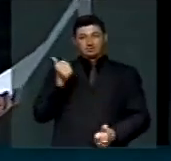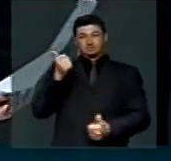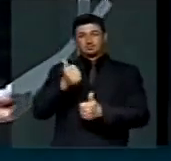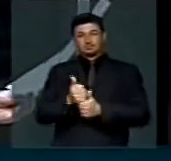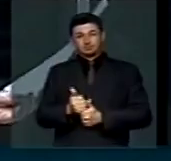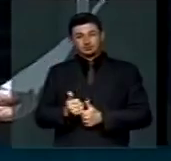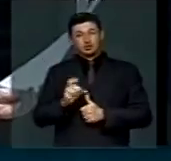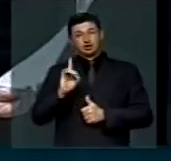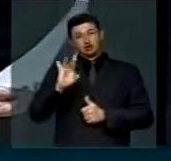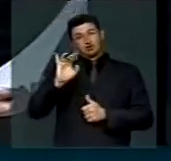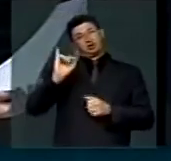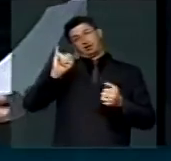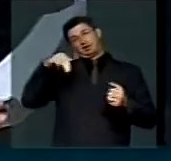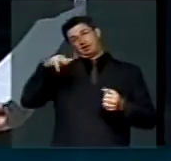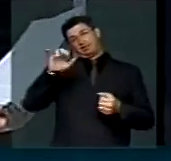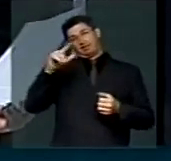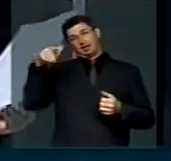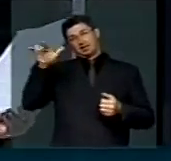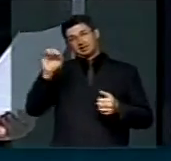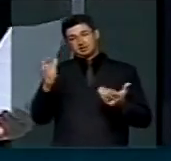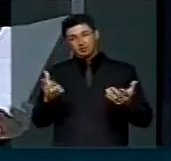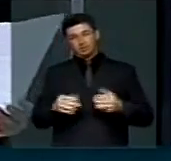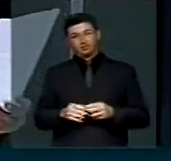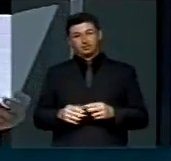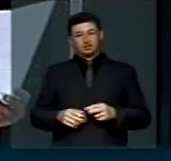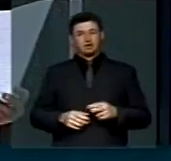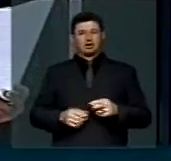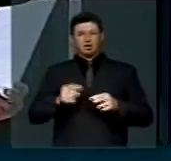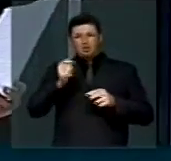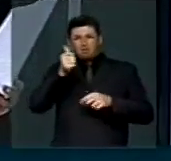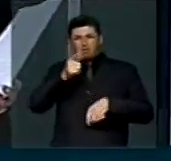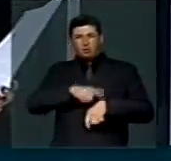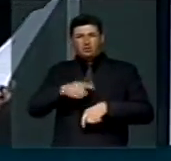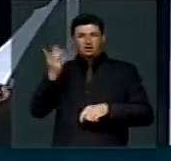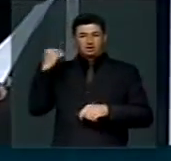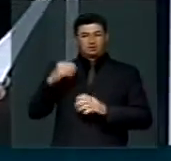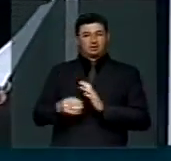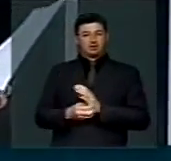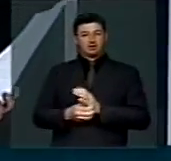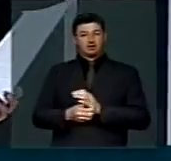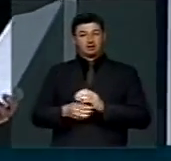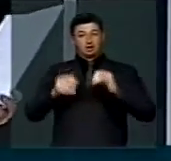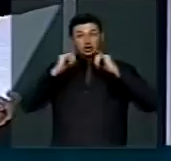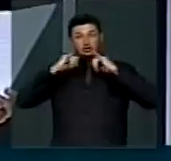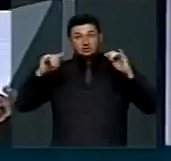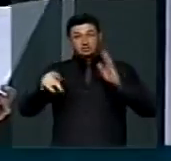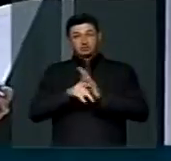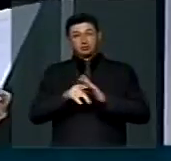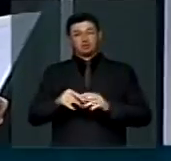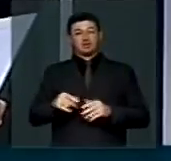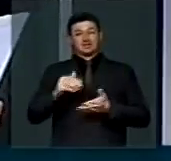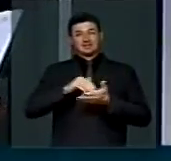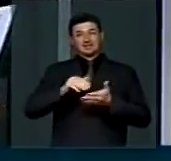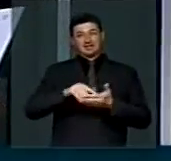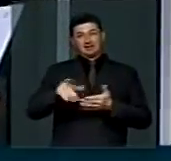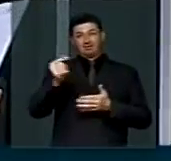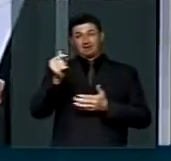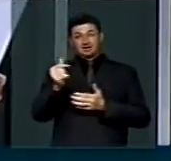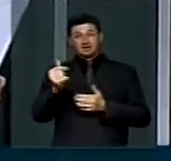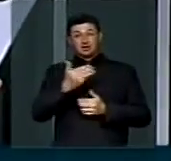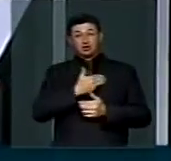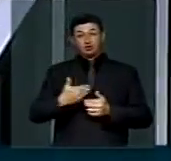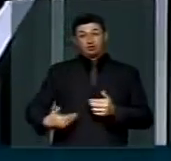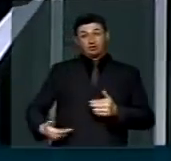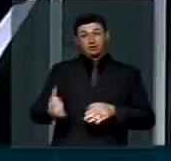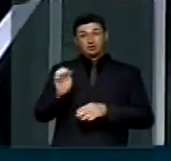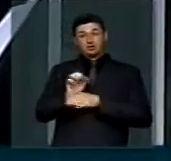apenas a inflação. Eis que, há poucos dias, a informação divulgada pela Secretaria da Fazenda é que o governo do Estado